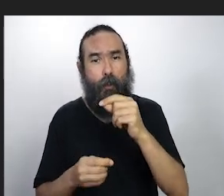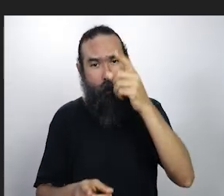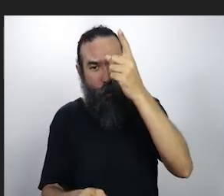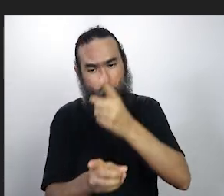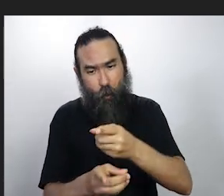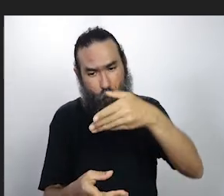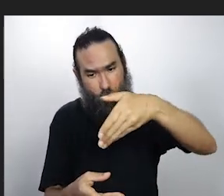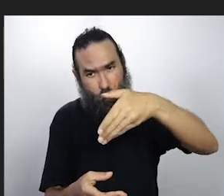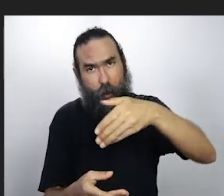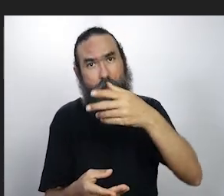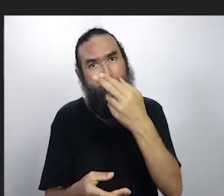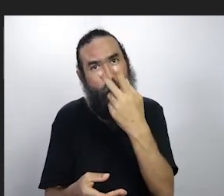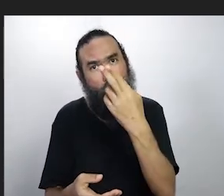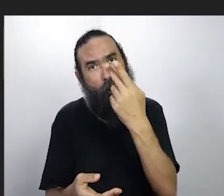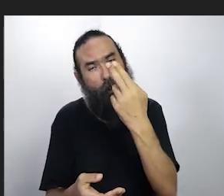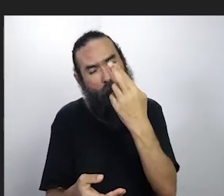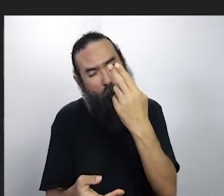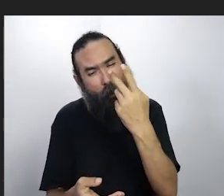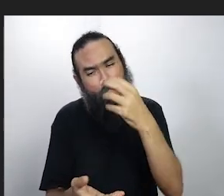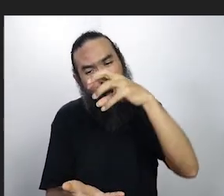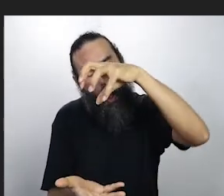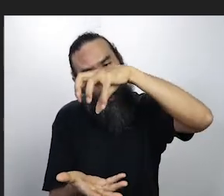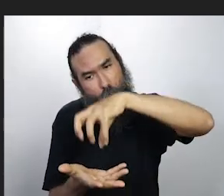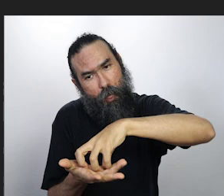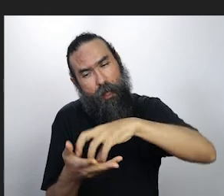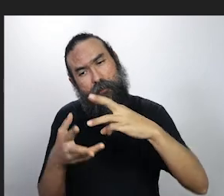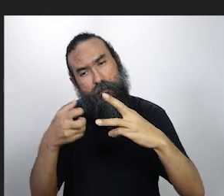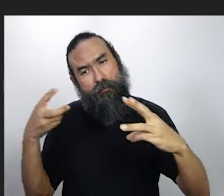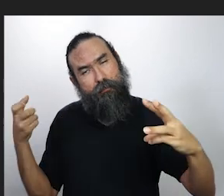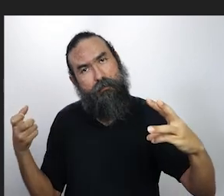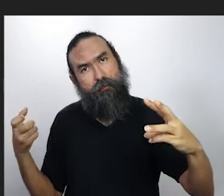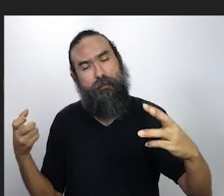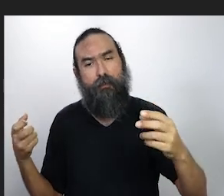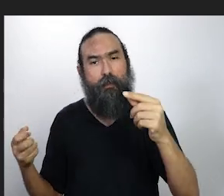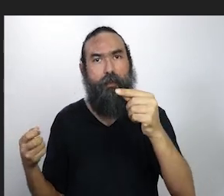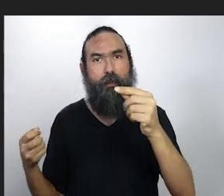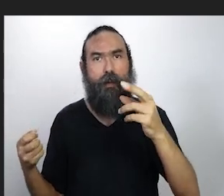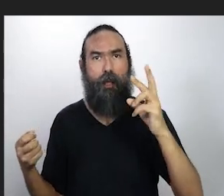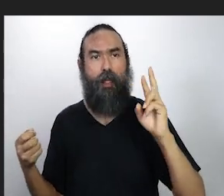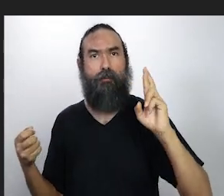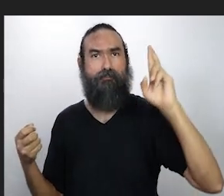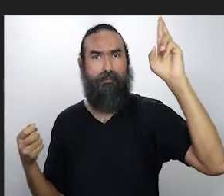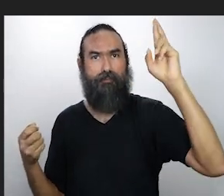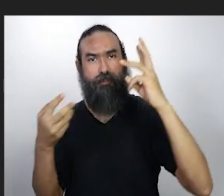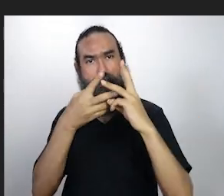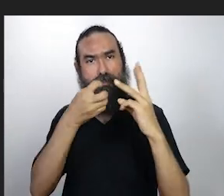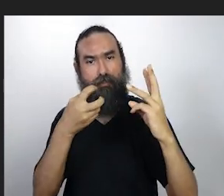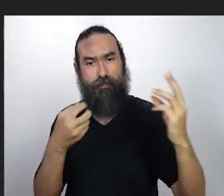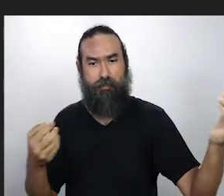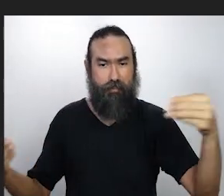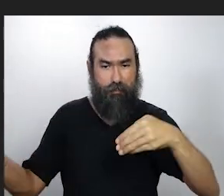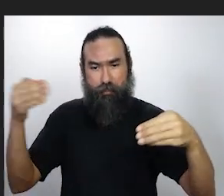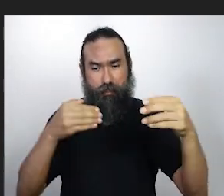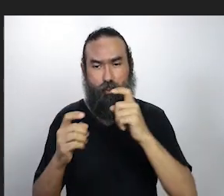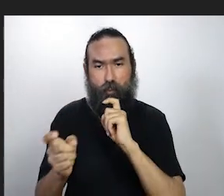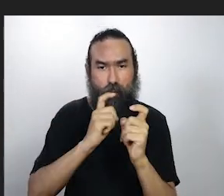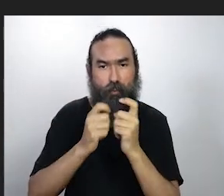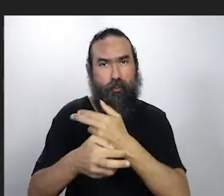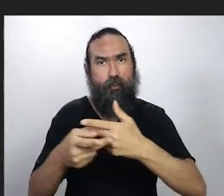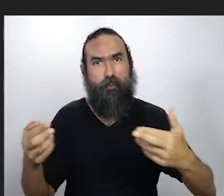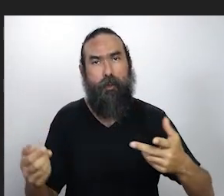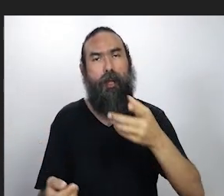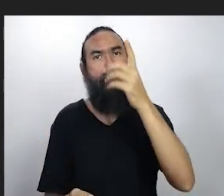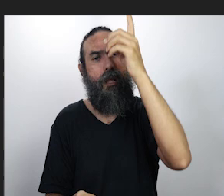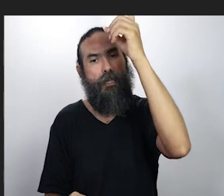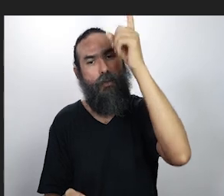com o direito universal, né, o direito do fundador, o